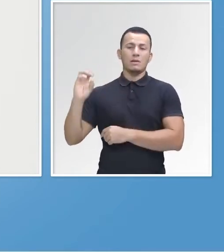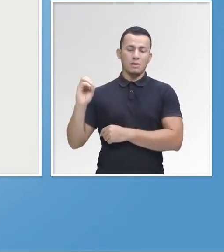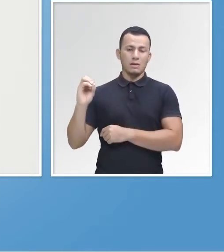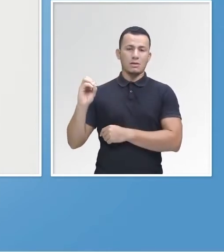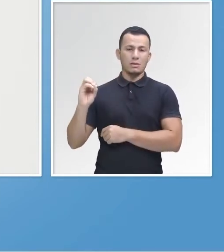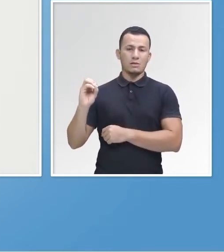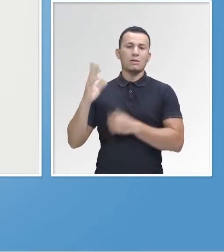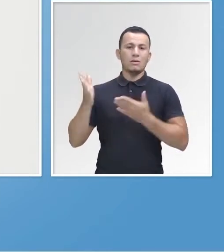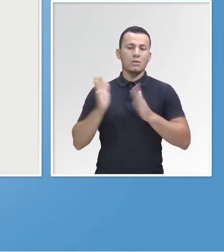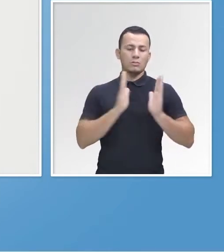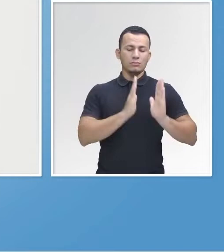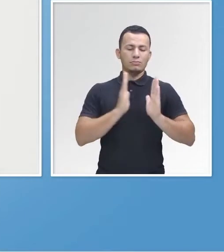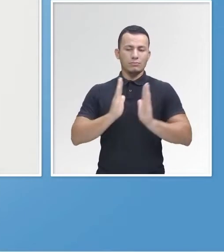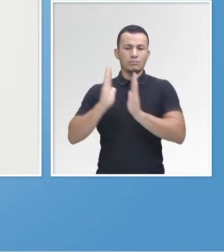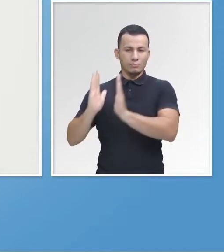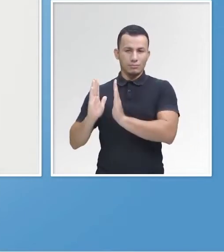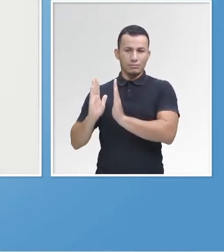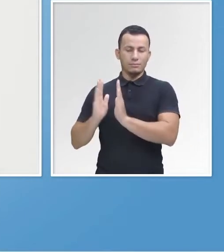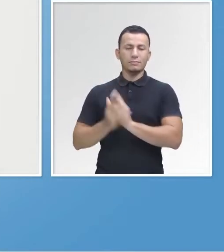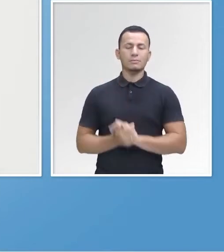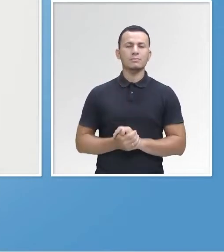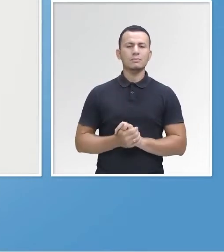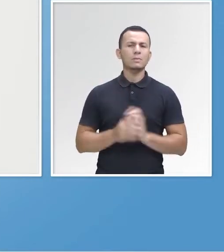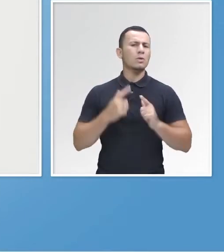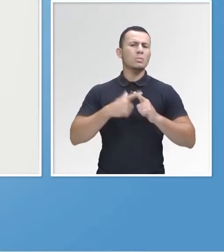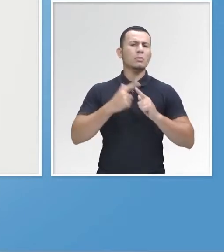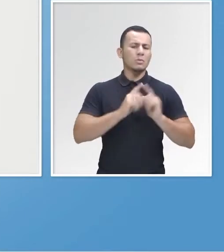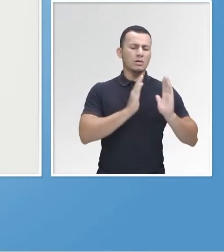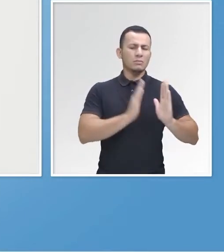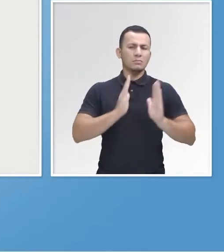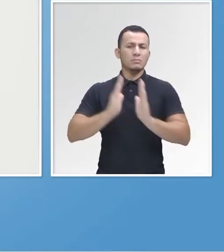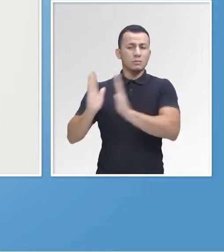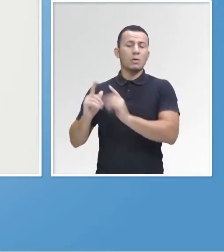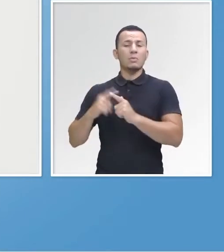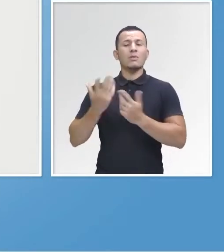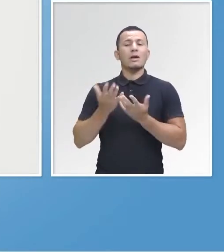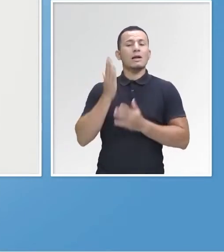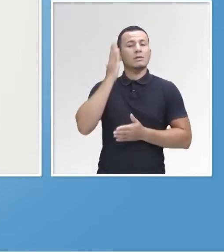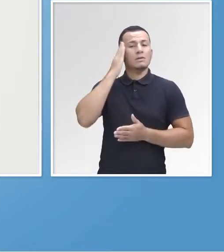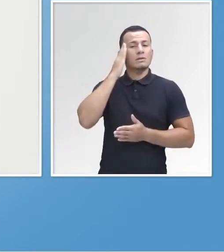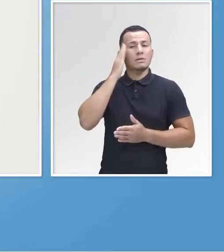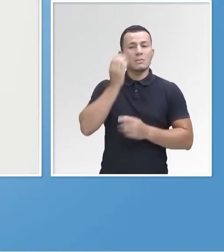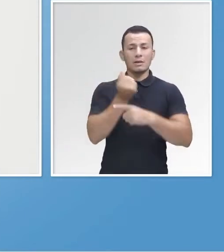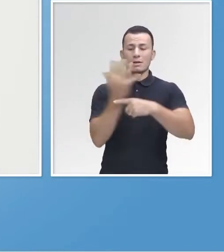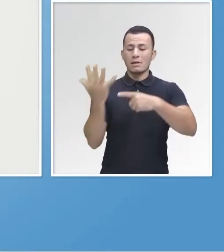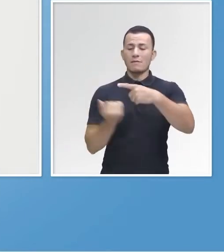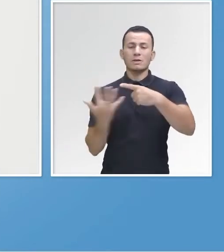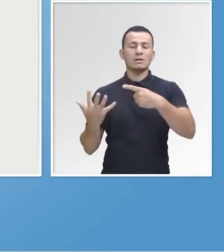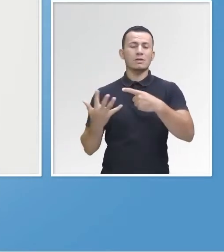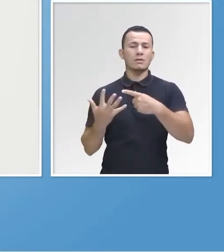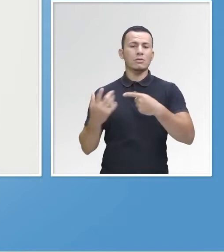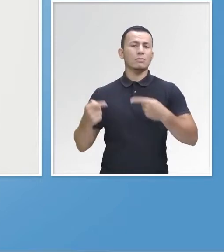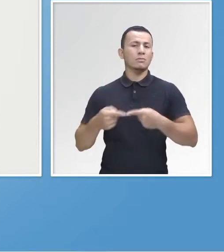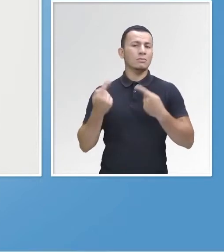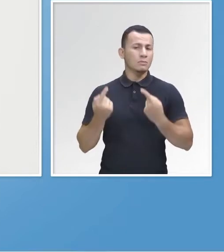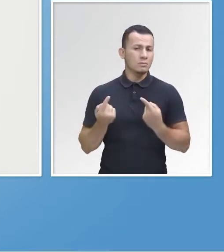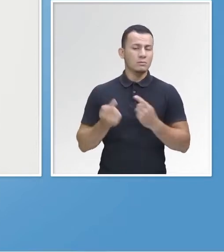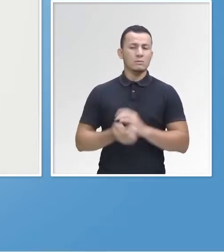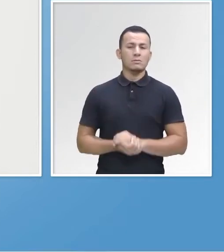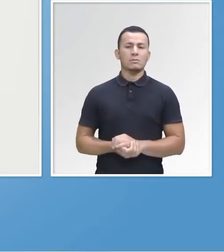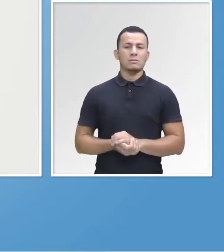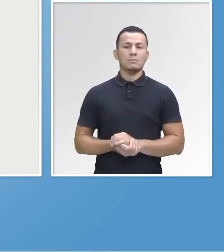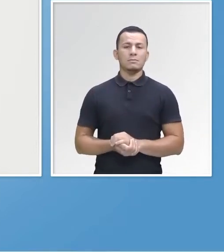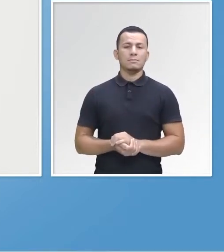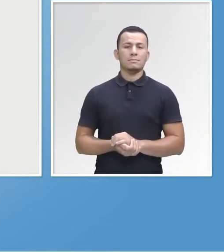30 alunos em porções de 10 o que que eu fiz isso que eu quero saber a fração que corresponde a esse 10 tal vejo o